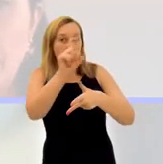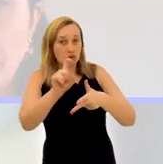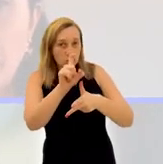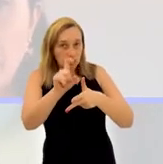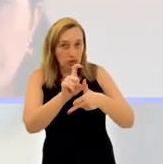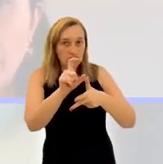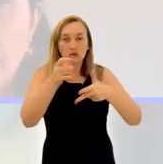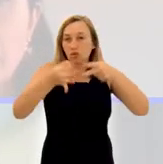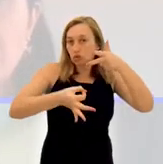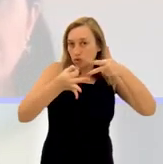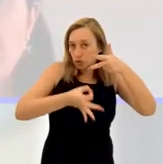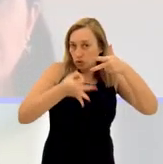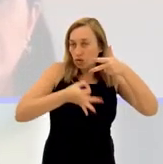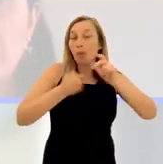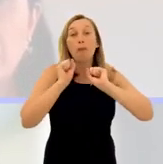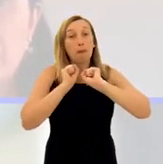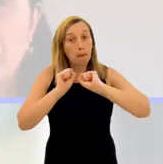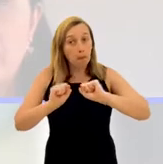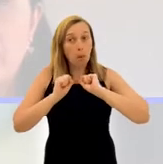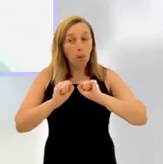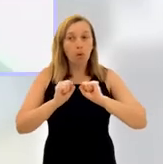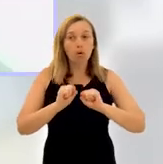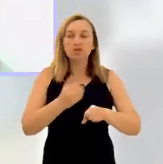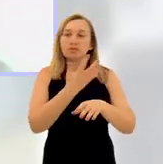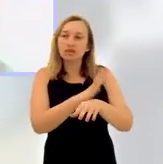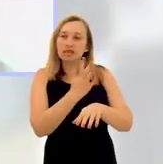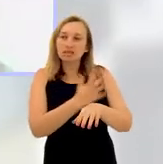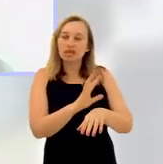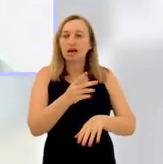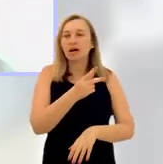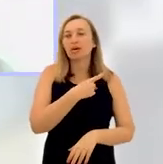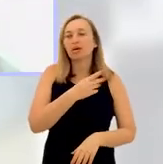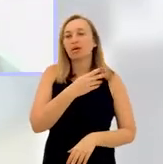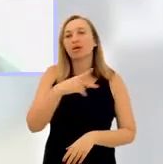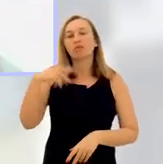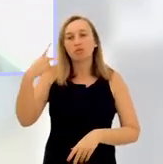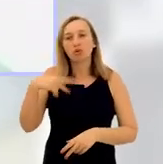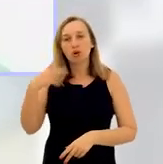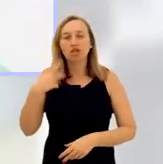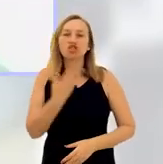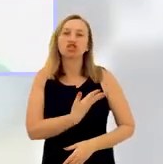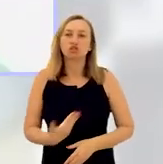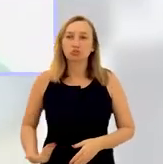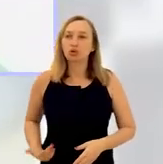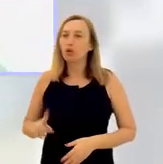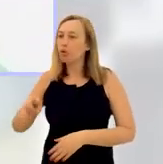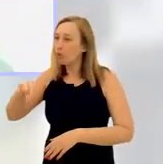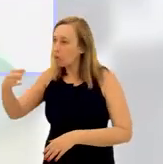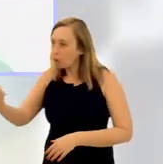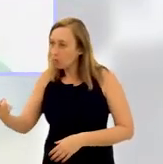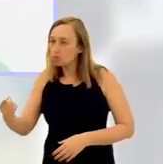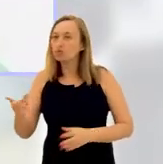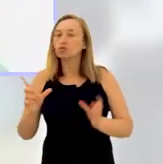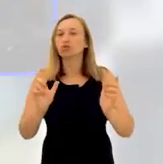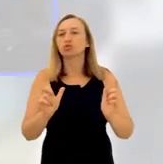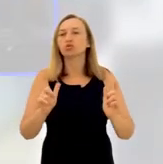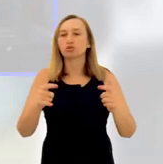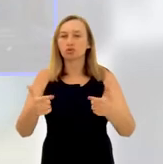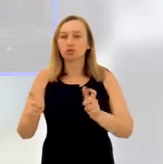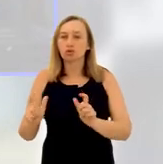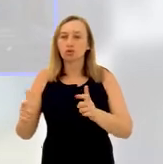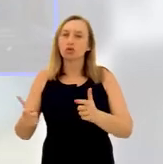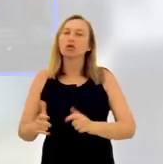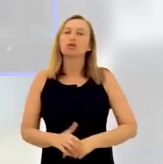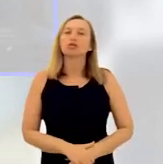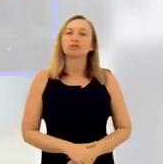no âmbito do executivo, ou do judiciário, possam praticar políticas públicas, né? Então, outros